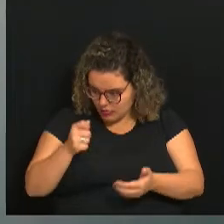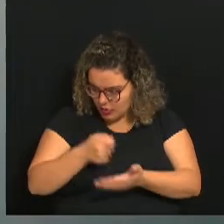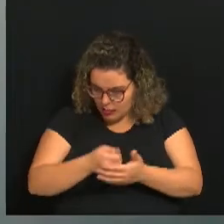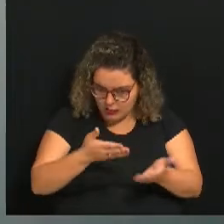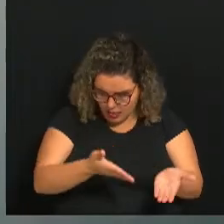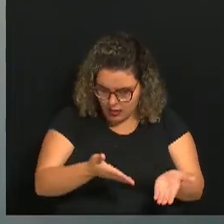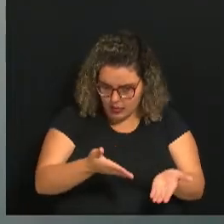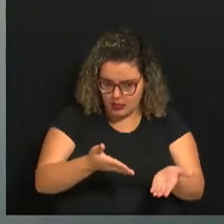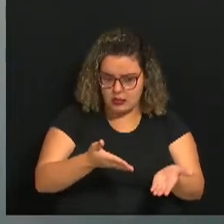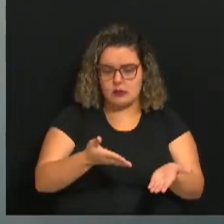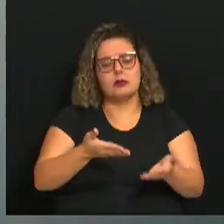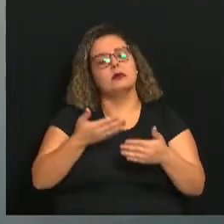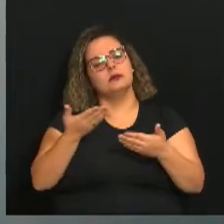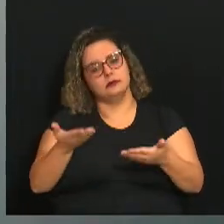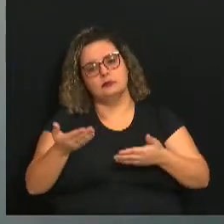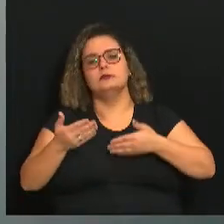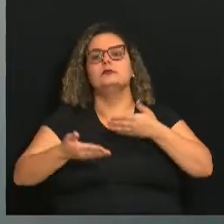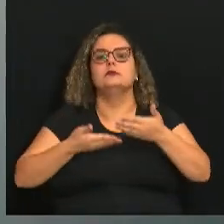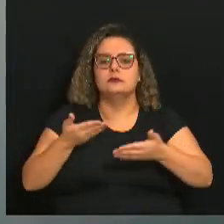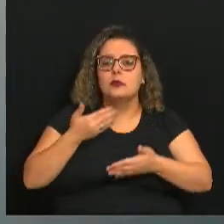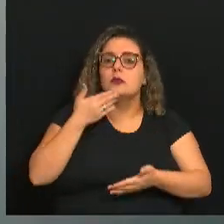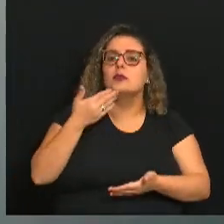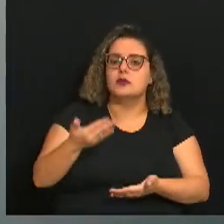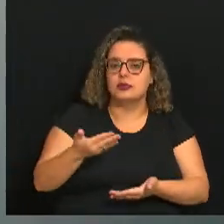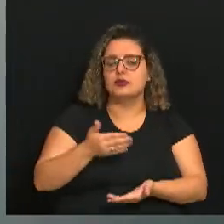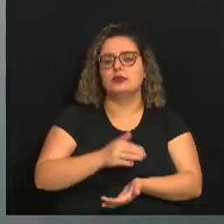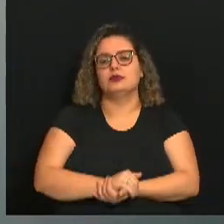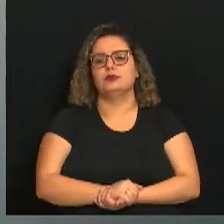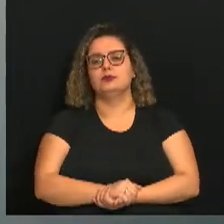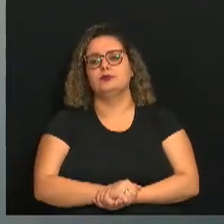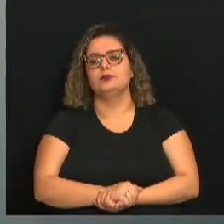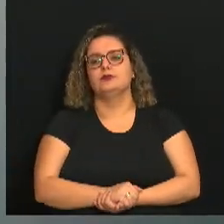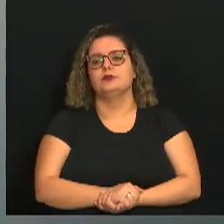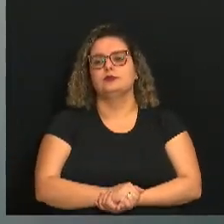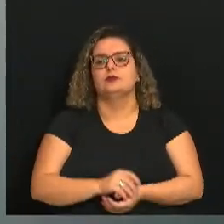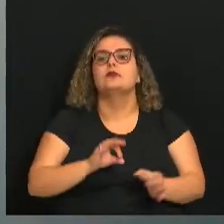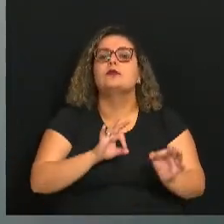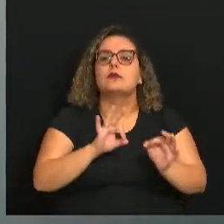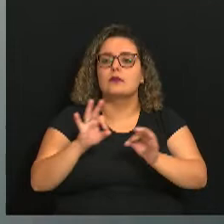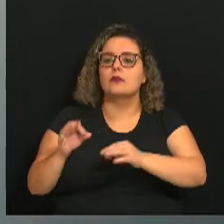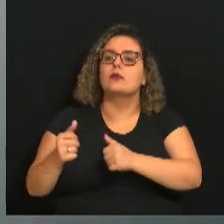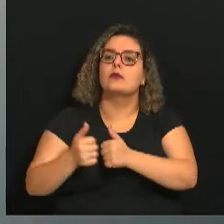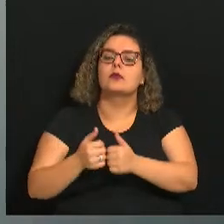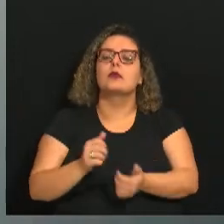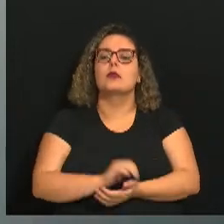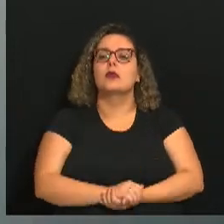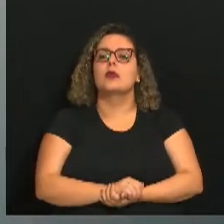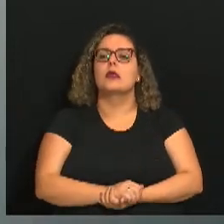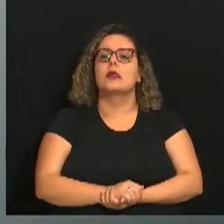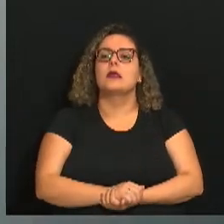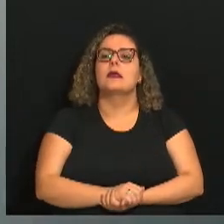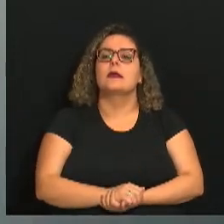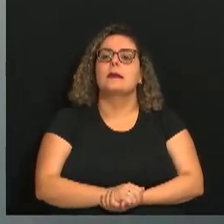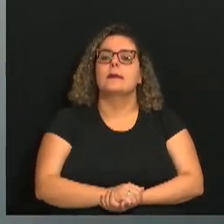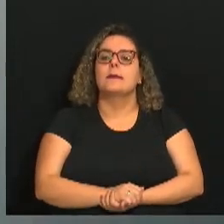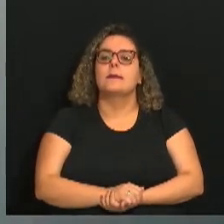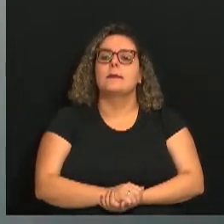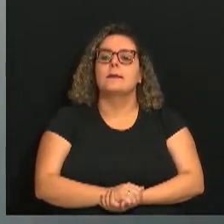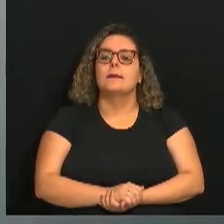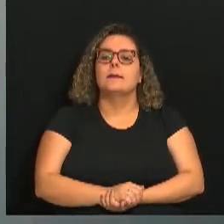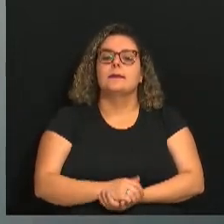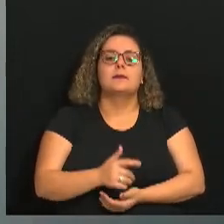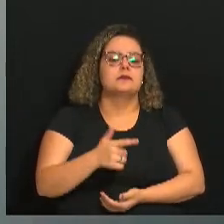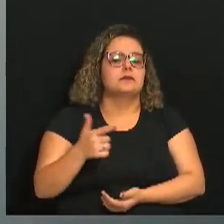agora mesmo a gente já vai já acompanhar isso de perto com a empresa. Mas não temos nenhuma